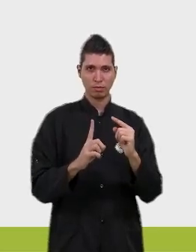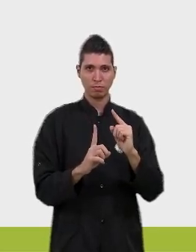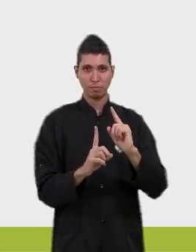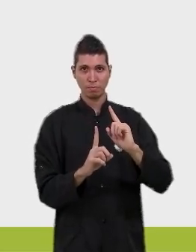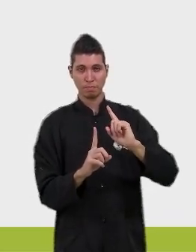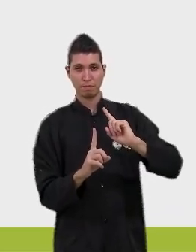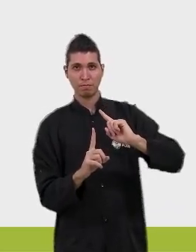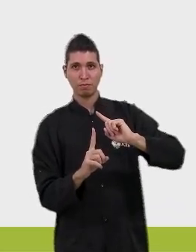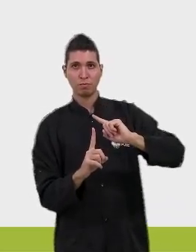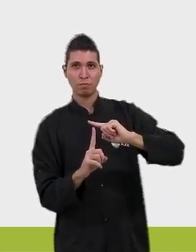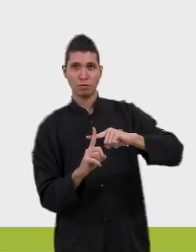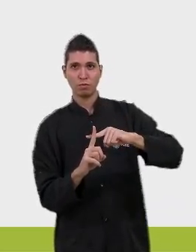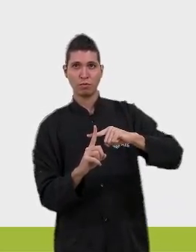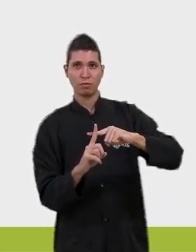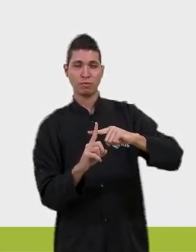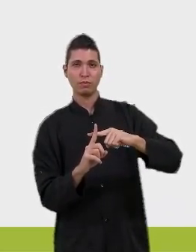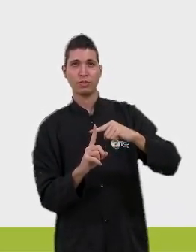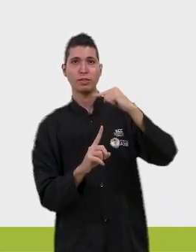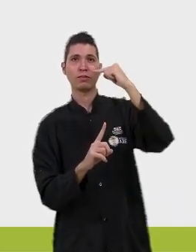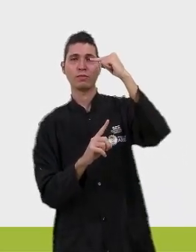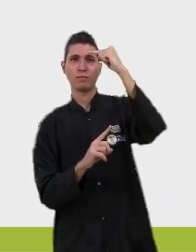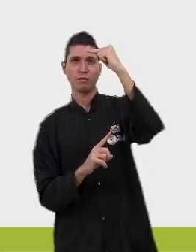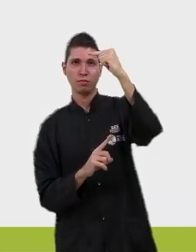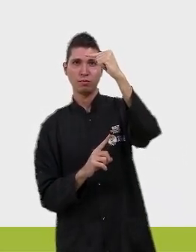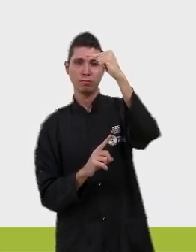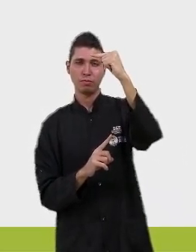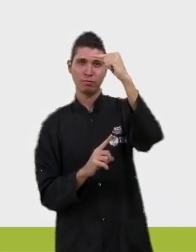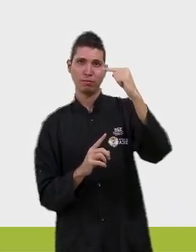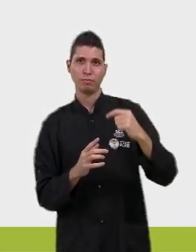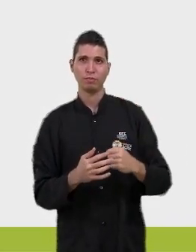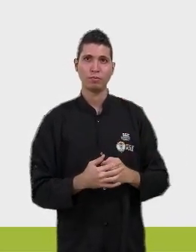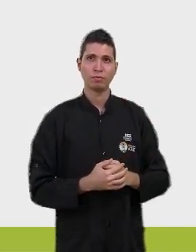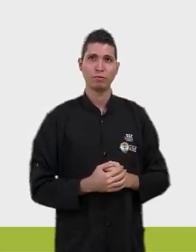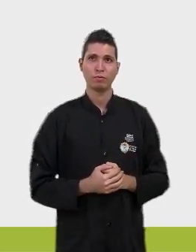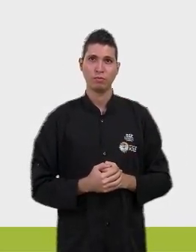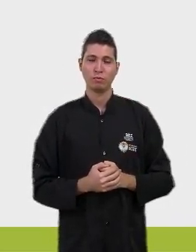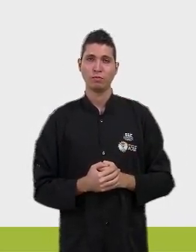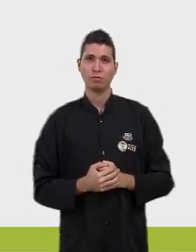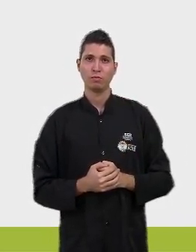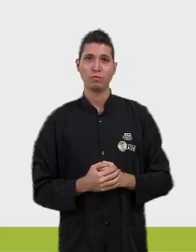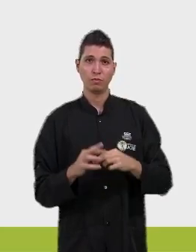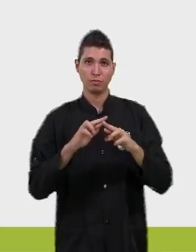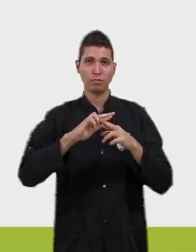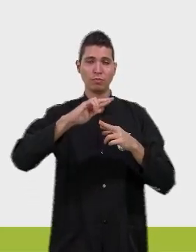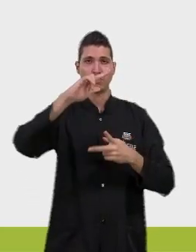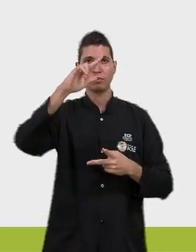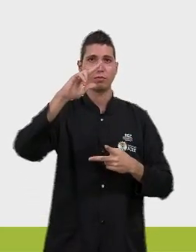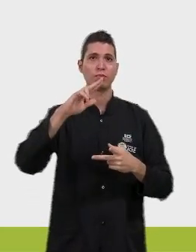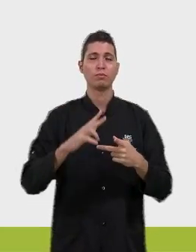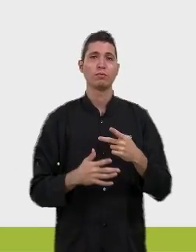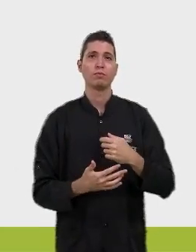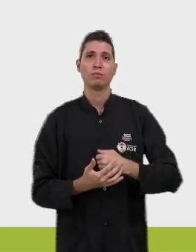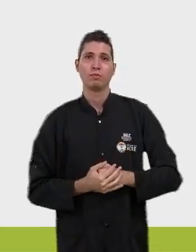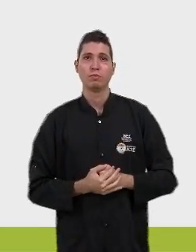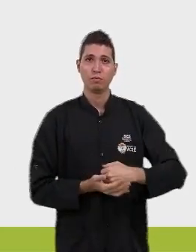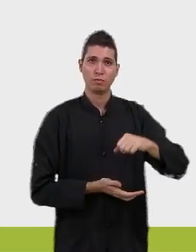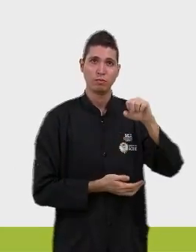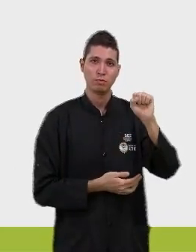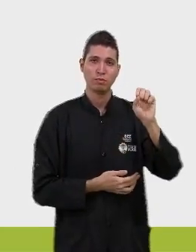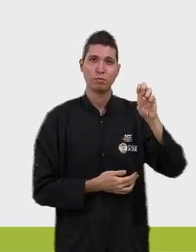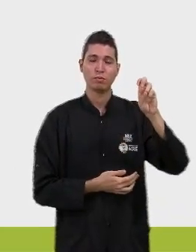aqui. Ok? Então, para fazer a igualdade, eu quero deixar o seno do O, o seno